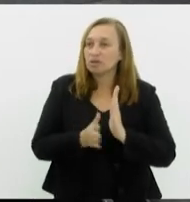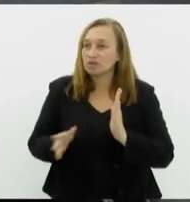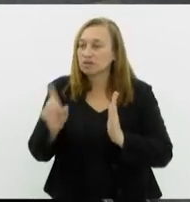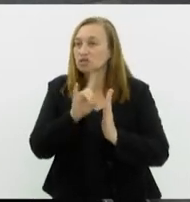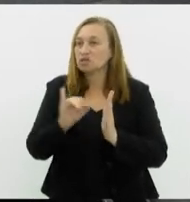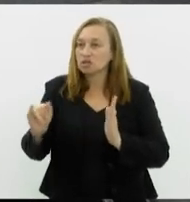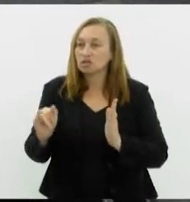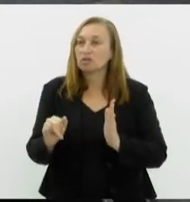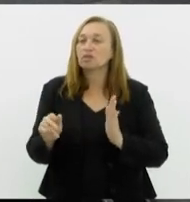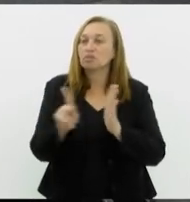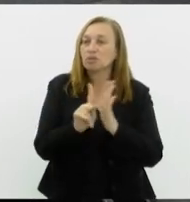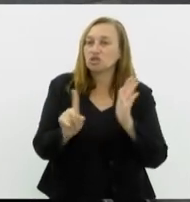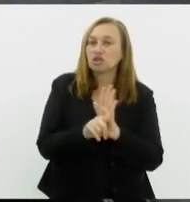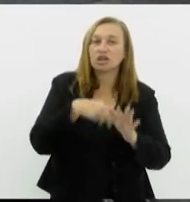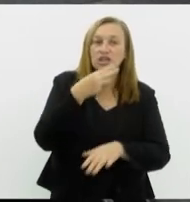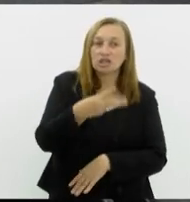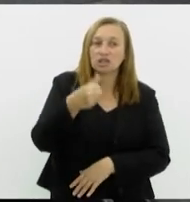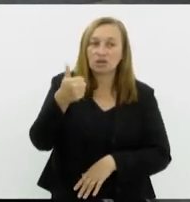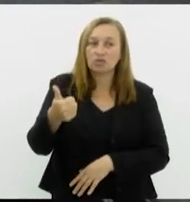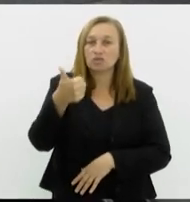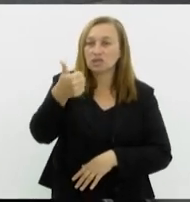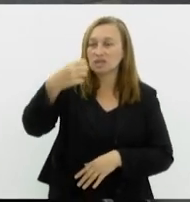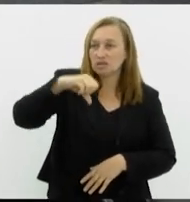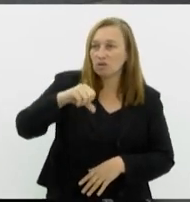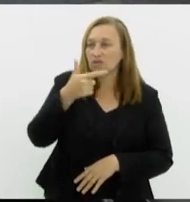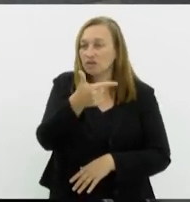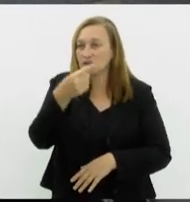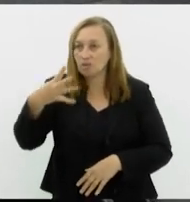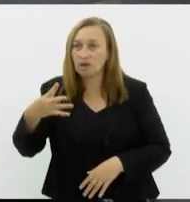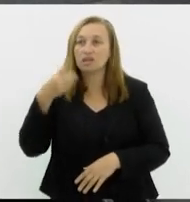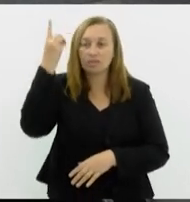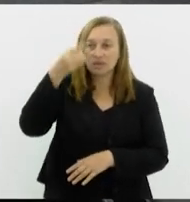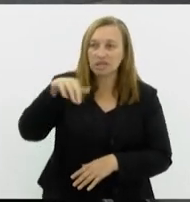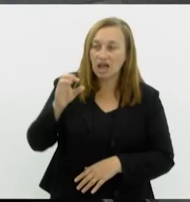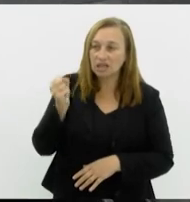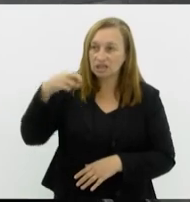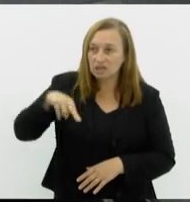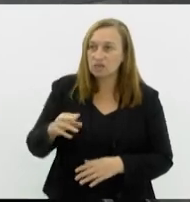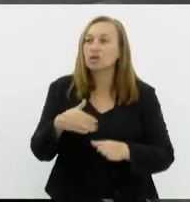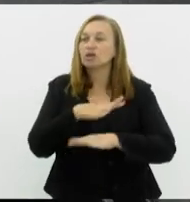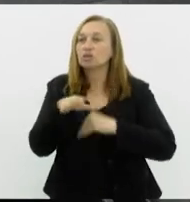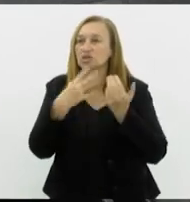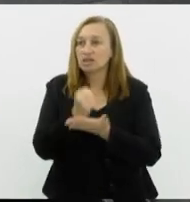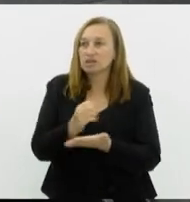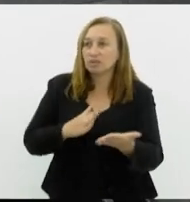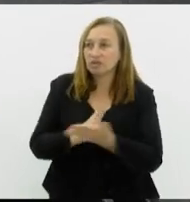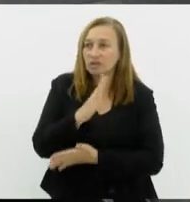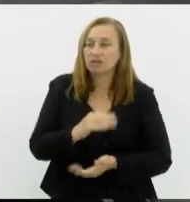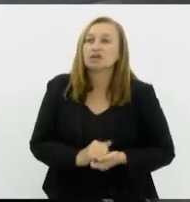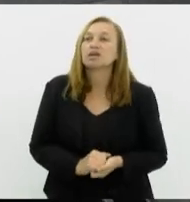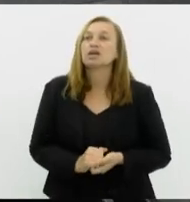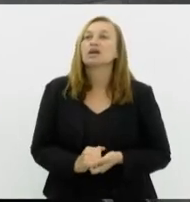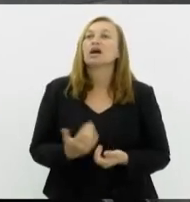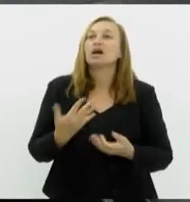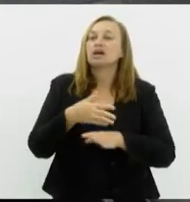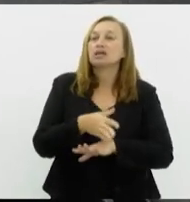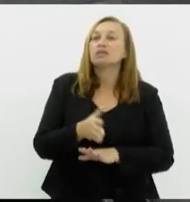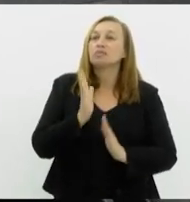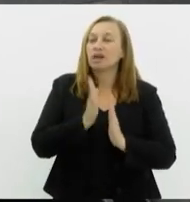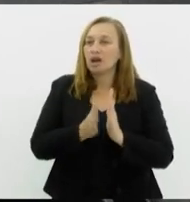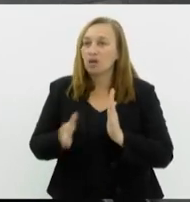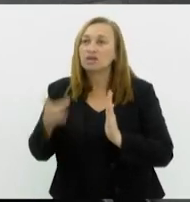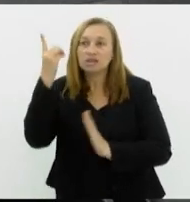inclusão no ordem do dia do projeto 3119/2024, deputado Anderson Moraes, senhores que aprovam, permaneçam como estão, aprovado. Pela